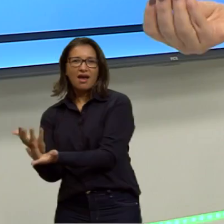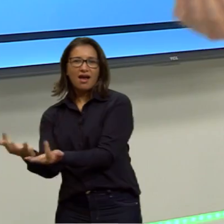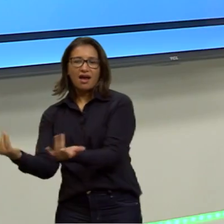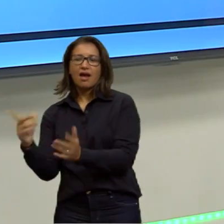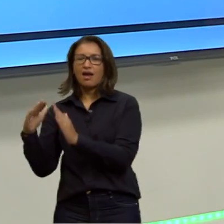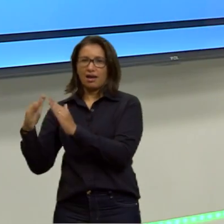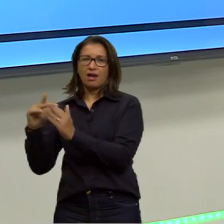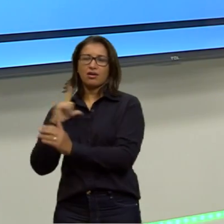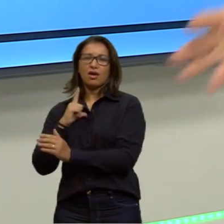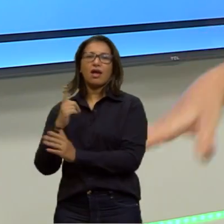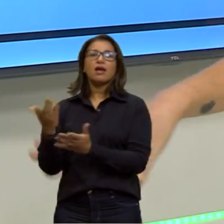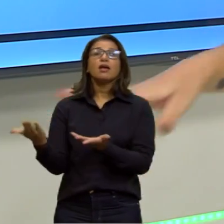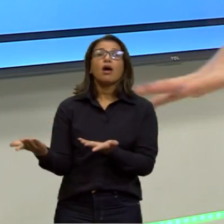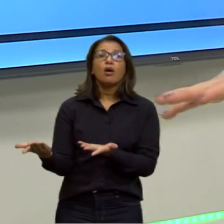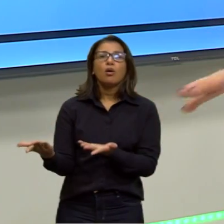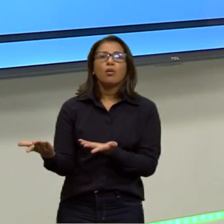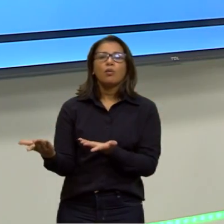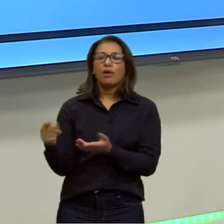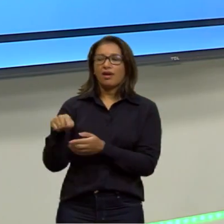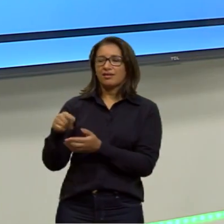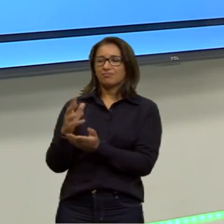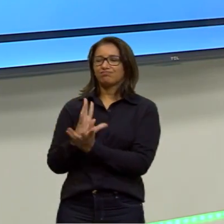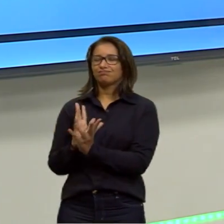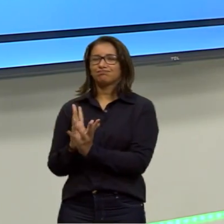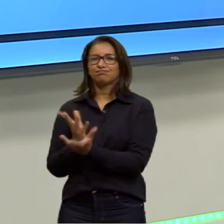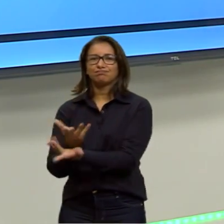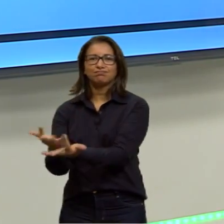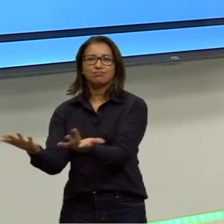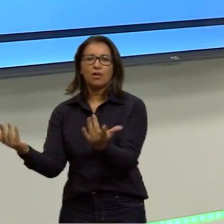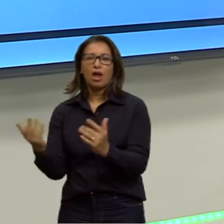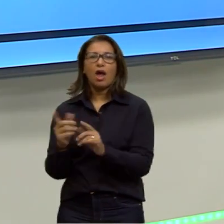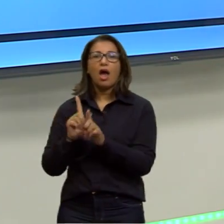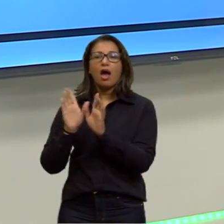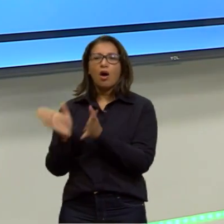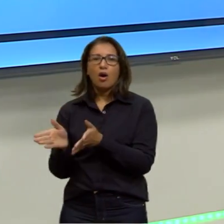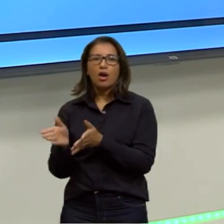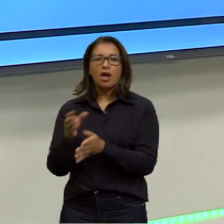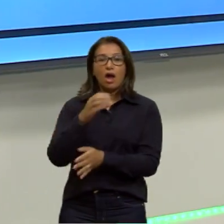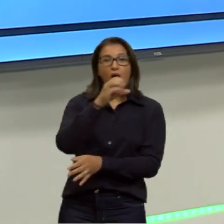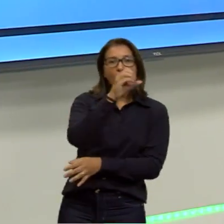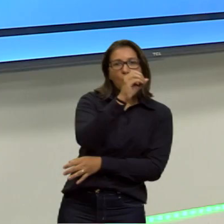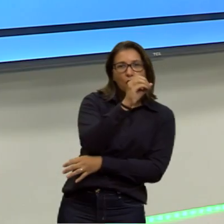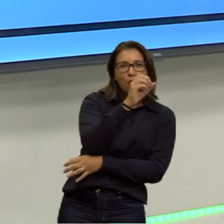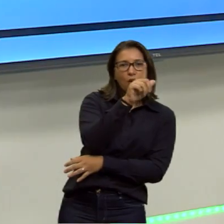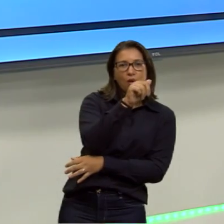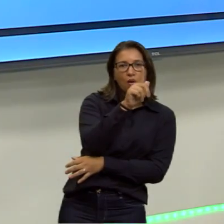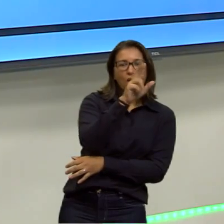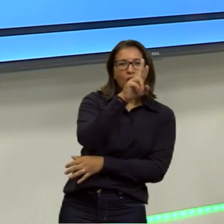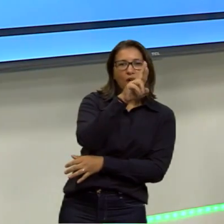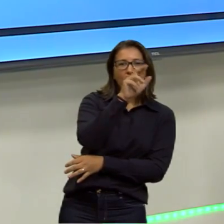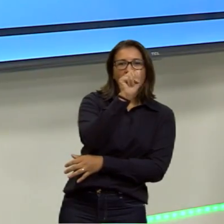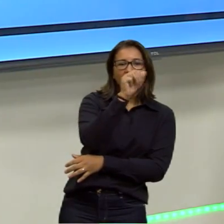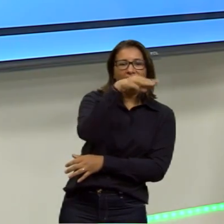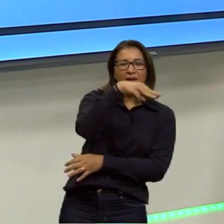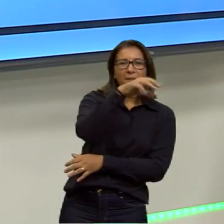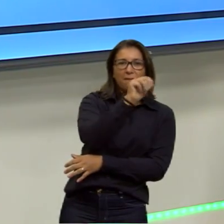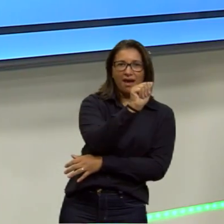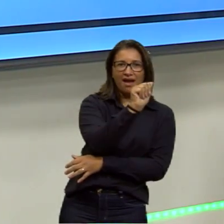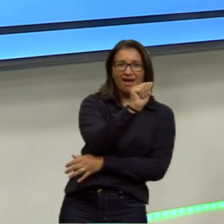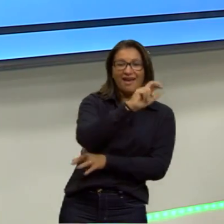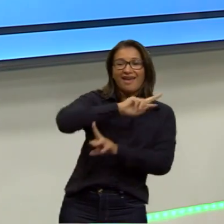casa tá a grama é vegetação ou grama vende quilograma tem a ver com peso